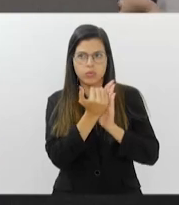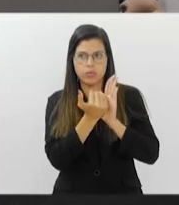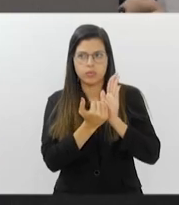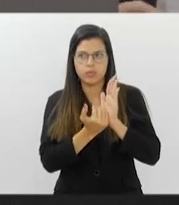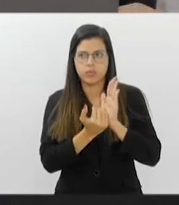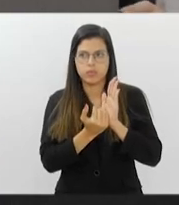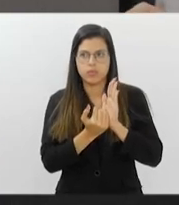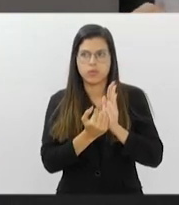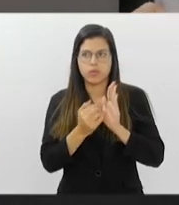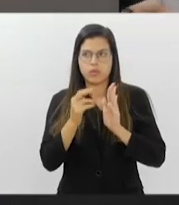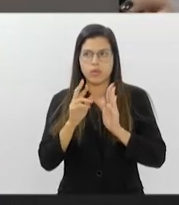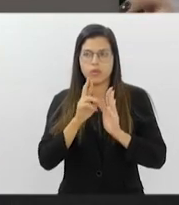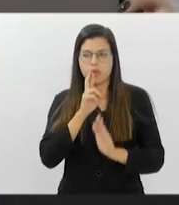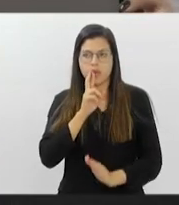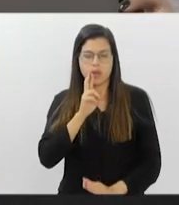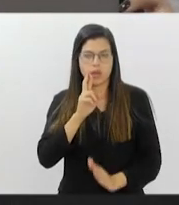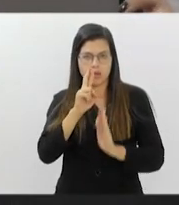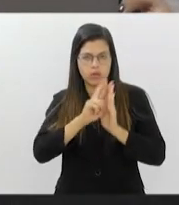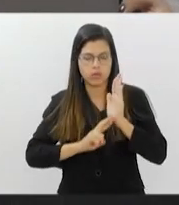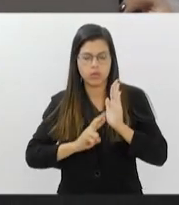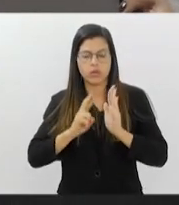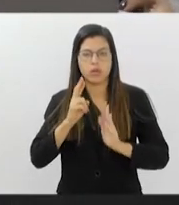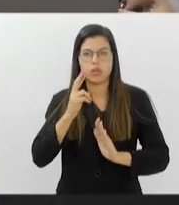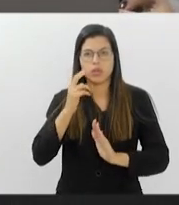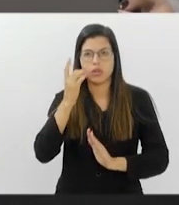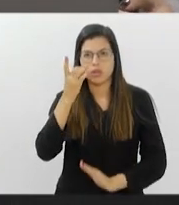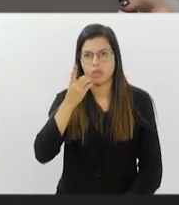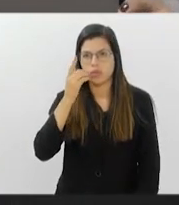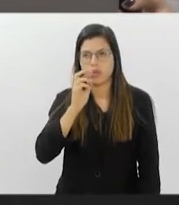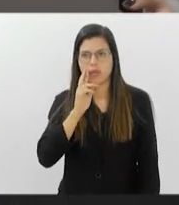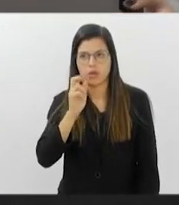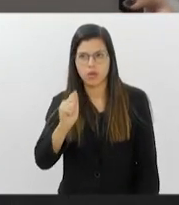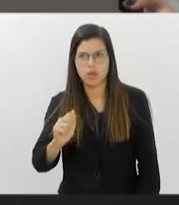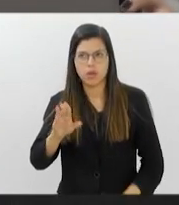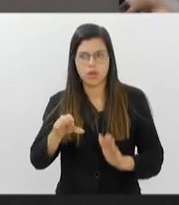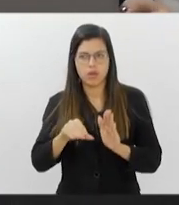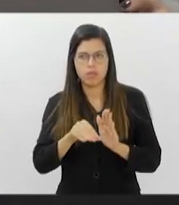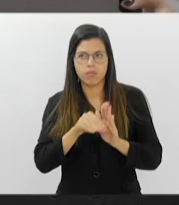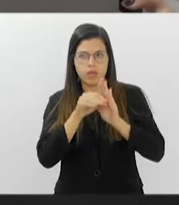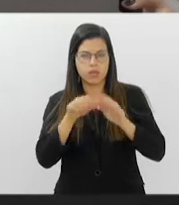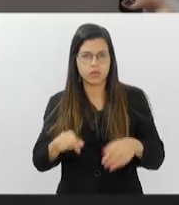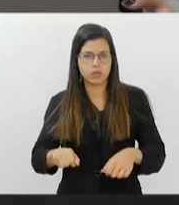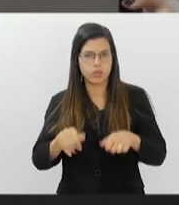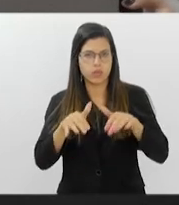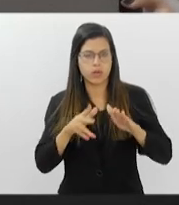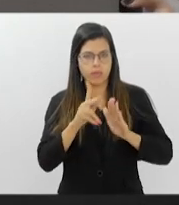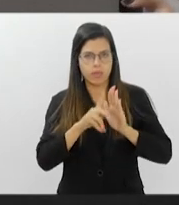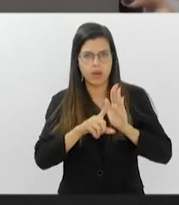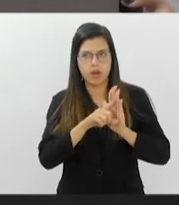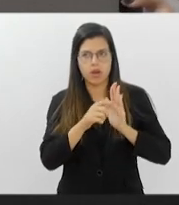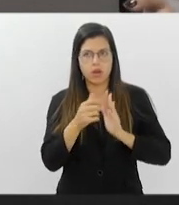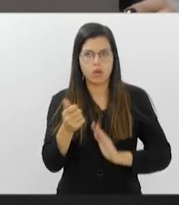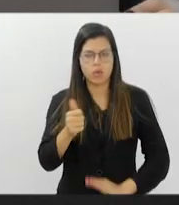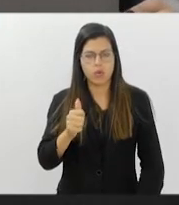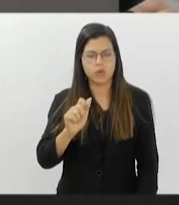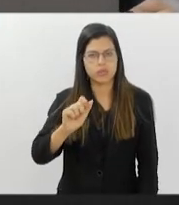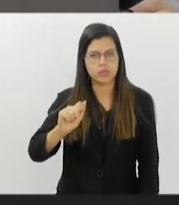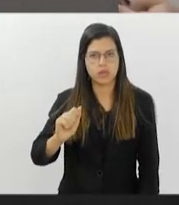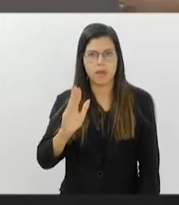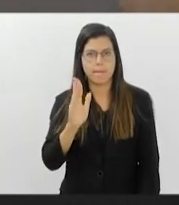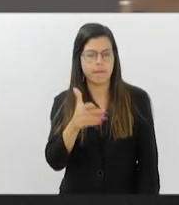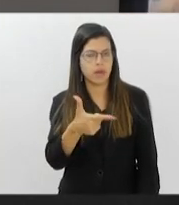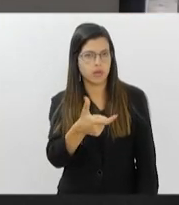de relatoria deputado Rodrigo Amorim, é emenda de plenário ao PL 11A de